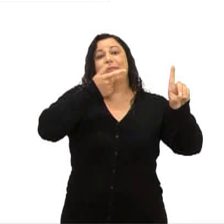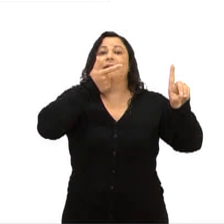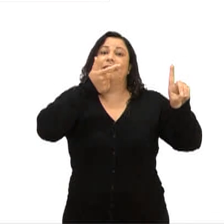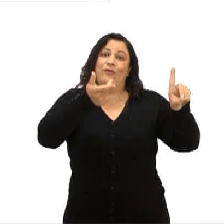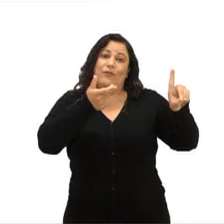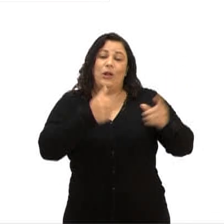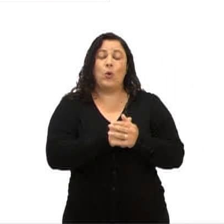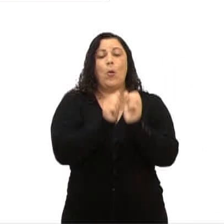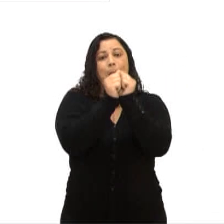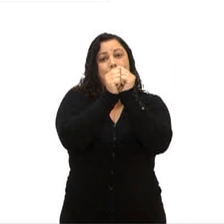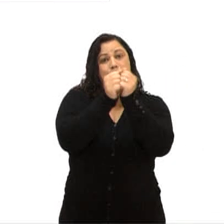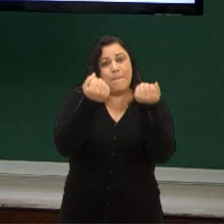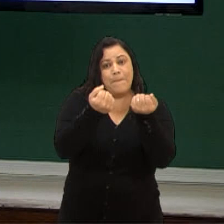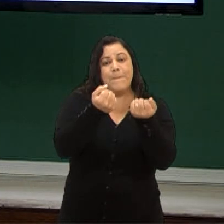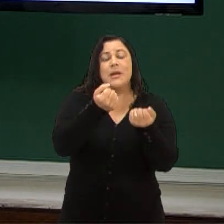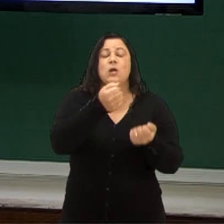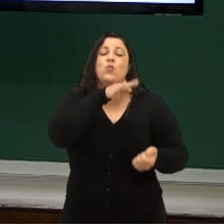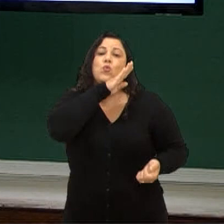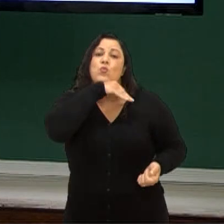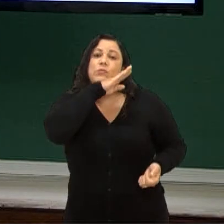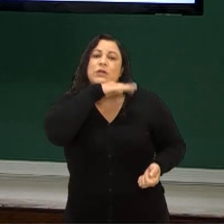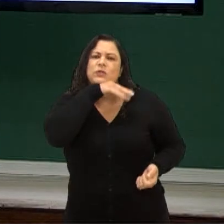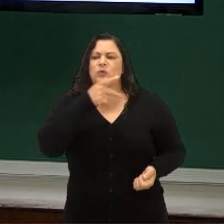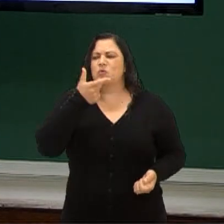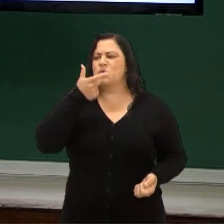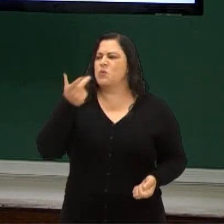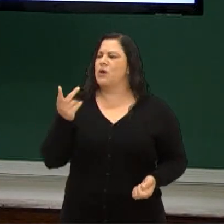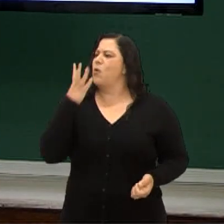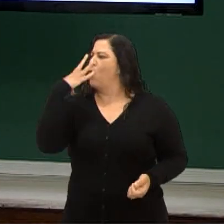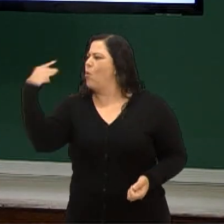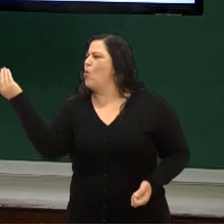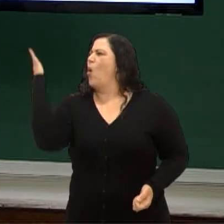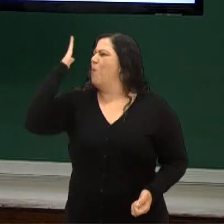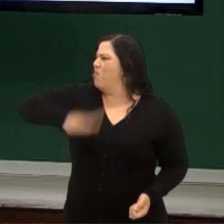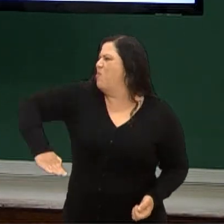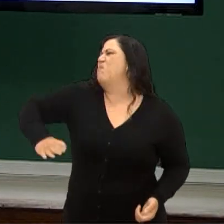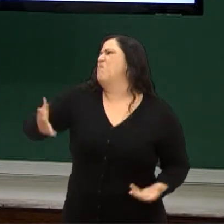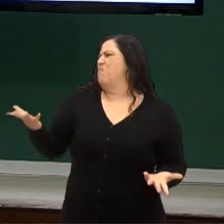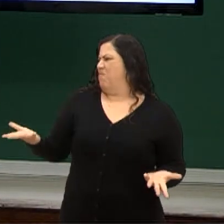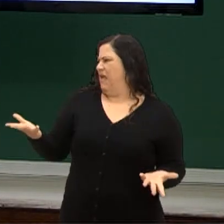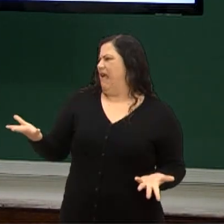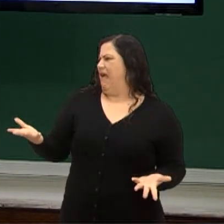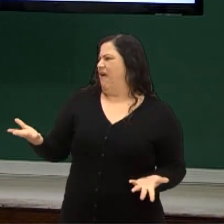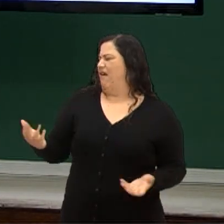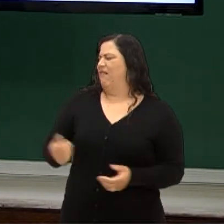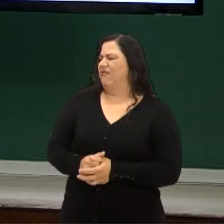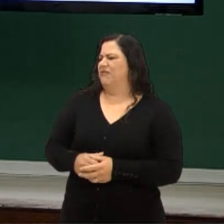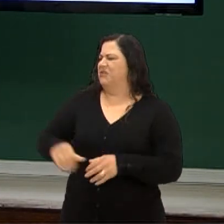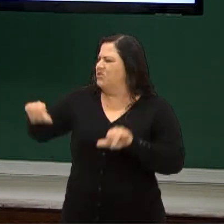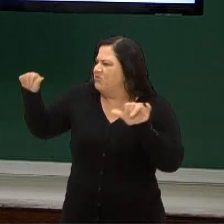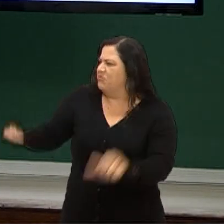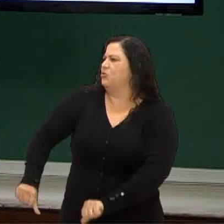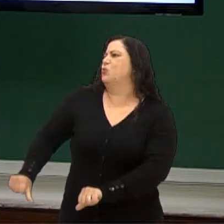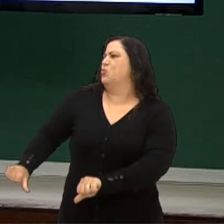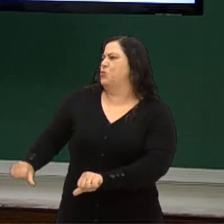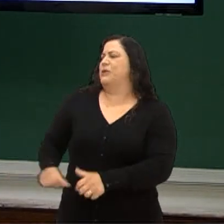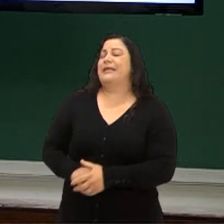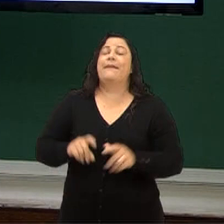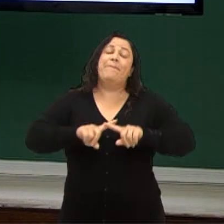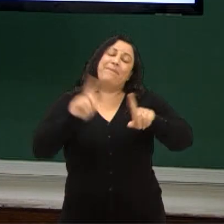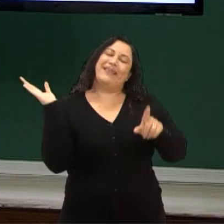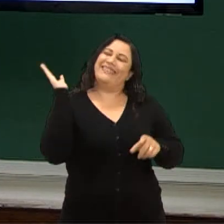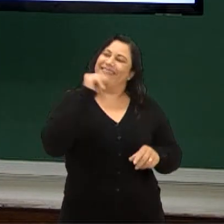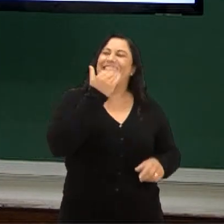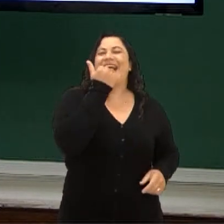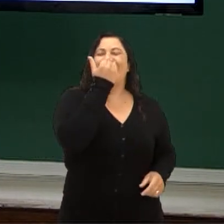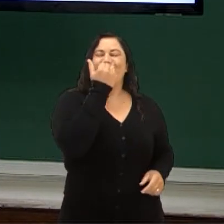Ela criticou o lobo mau ali, dizendo que ele é um desalmado, mas temos ali presunto. Presunto é feito de carne de porco. Então, olha